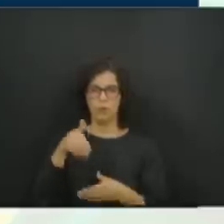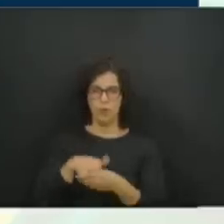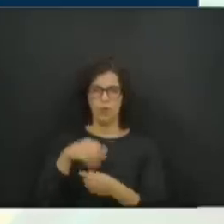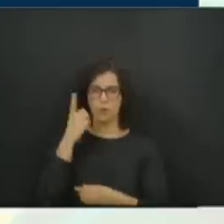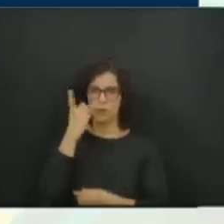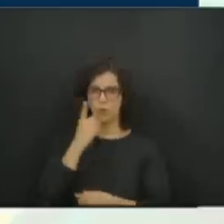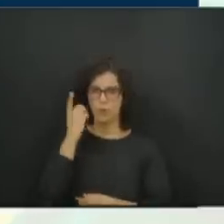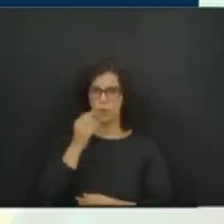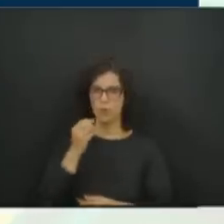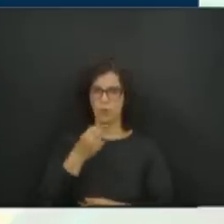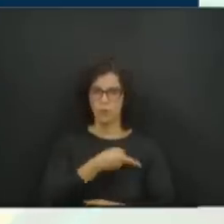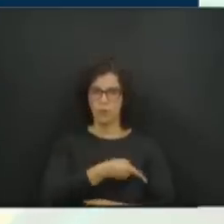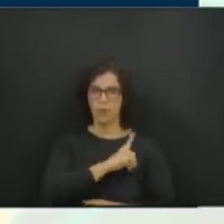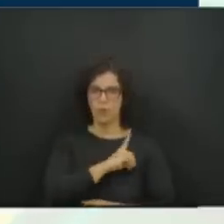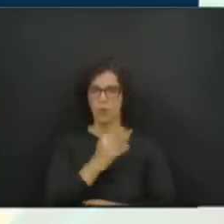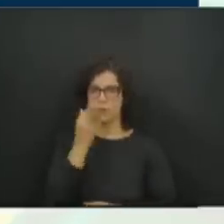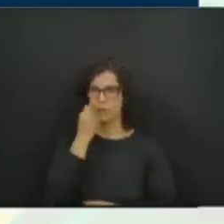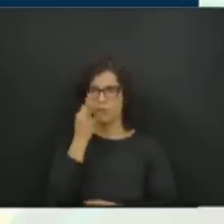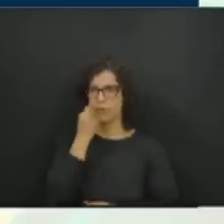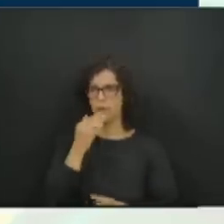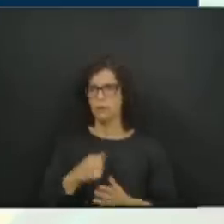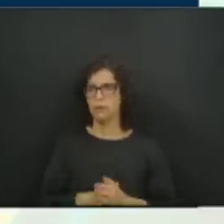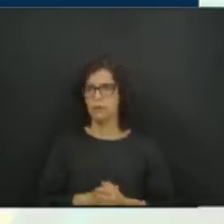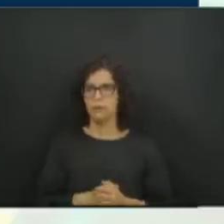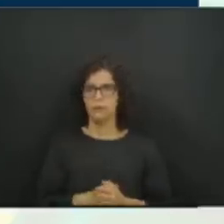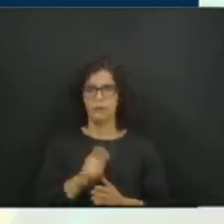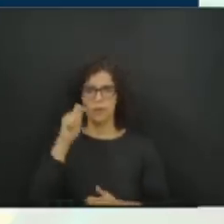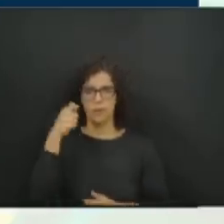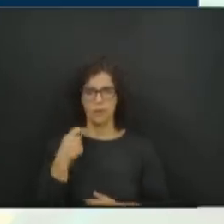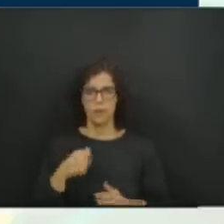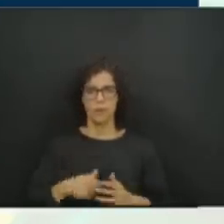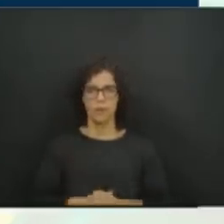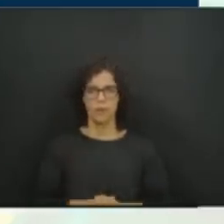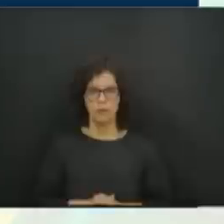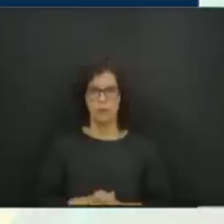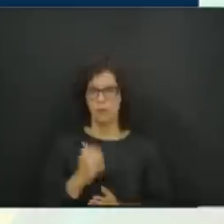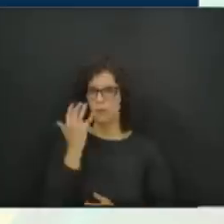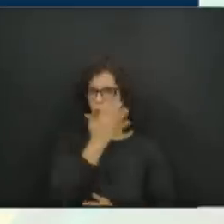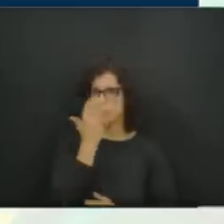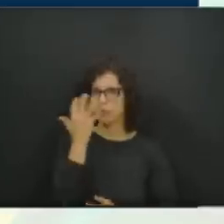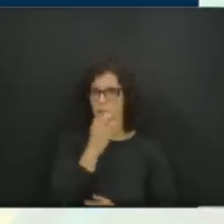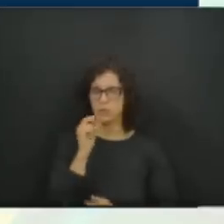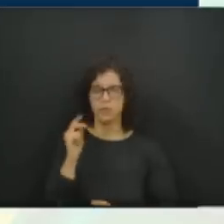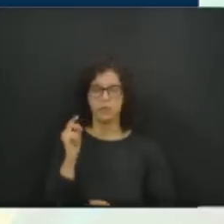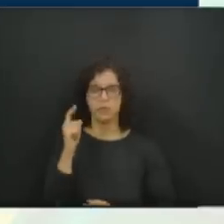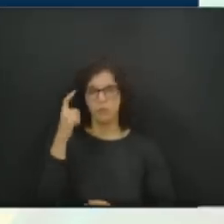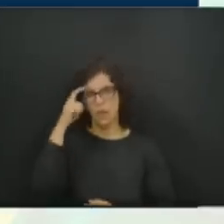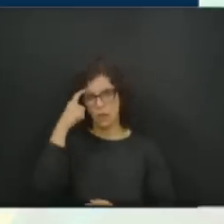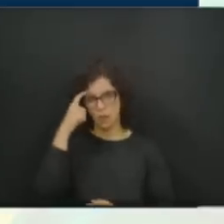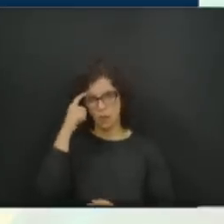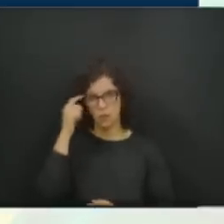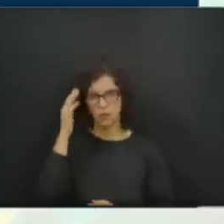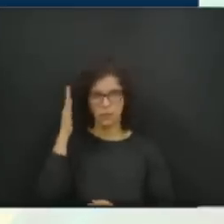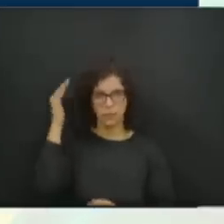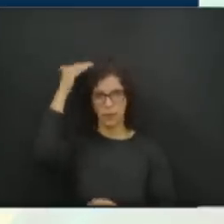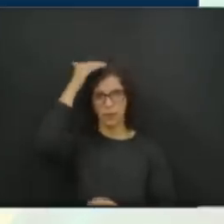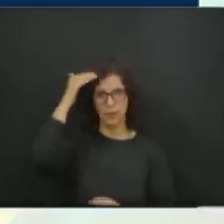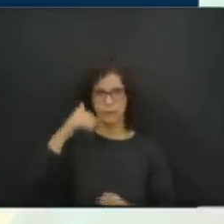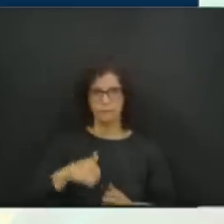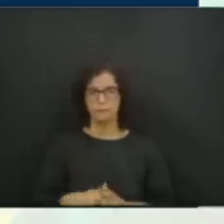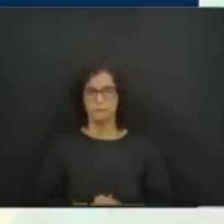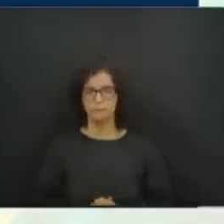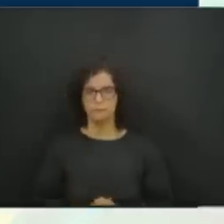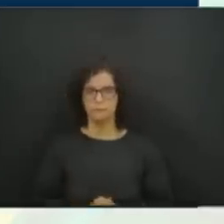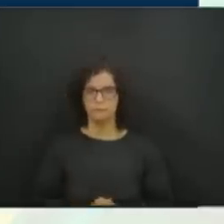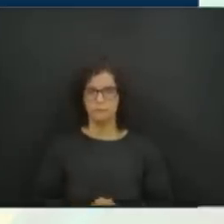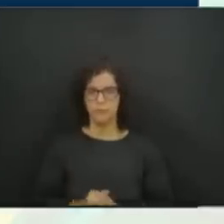vota o deputado o delegado Fernando anibelli Neto do Batista Hélio ruste Francisco Bier o